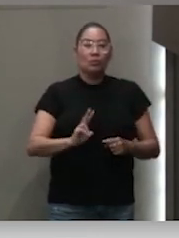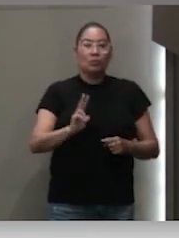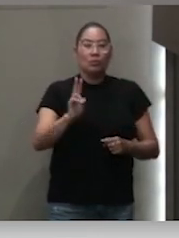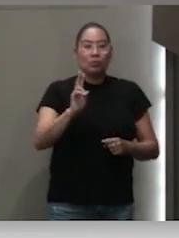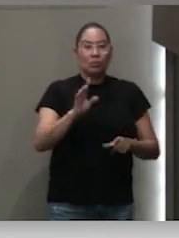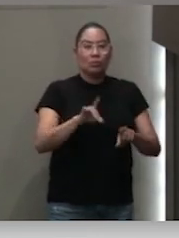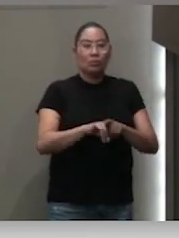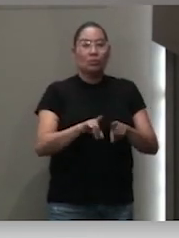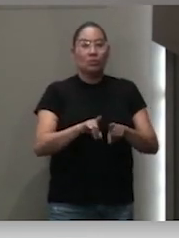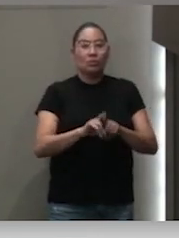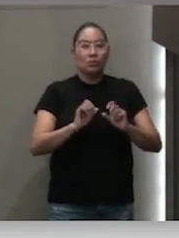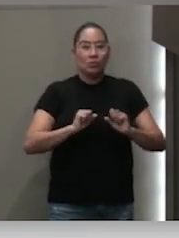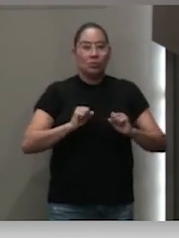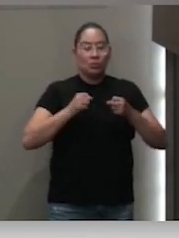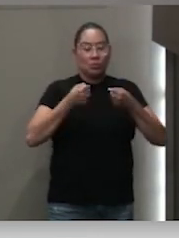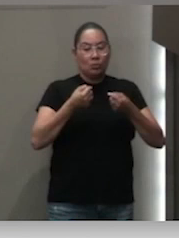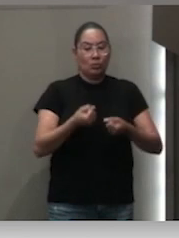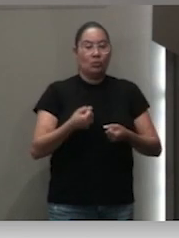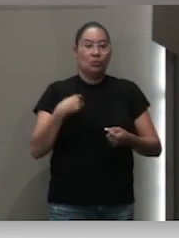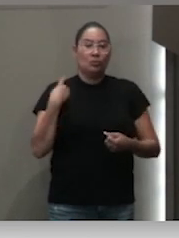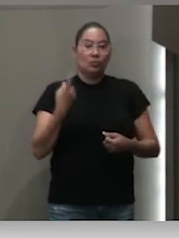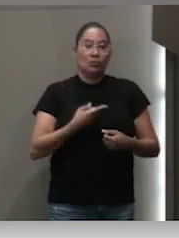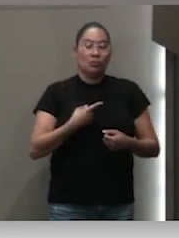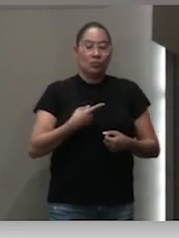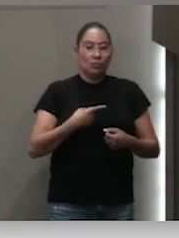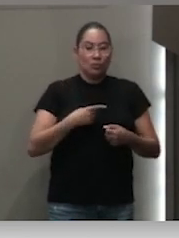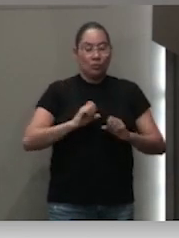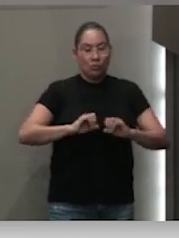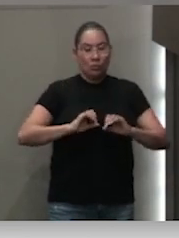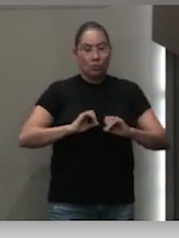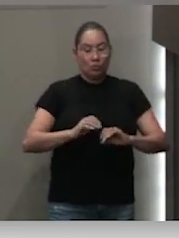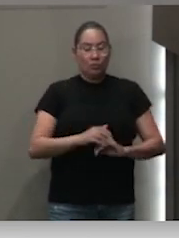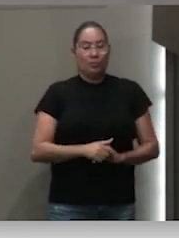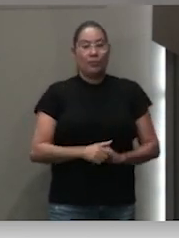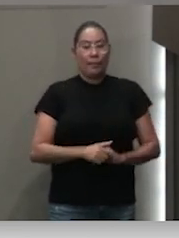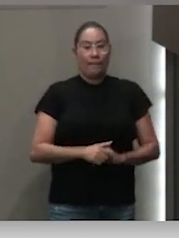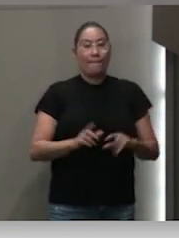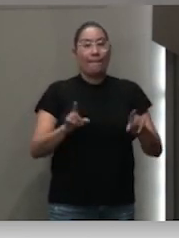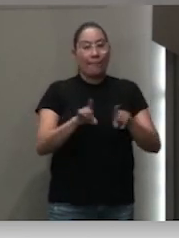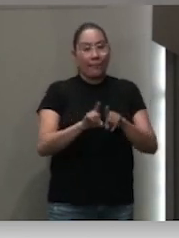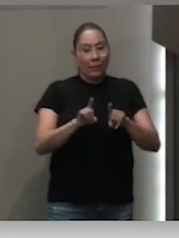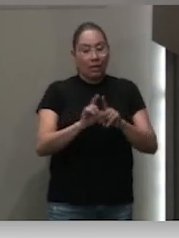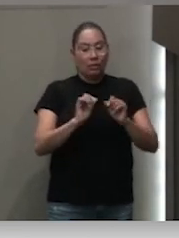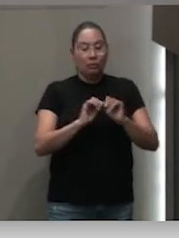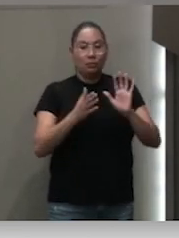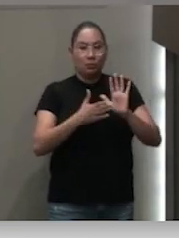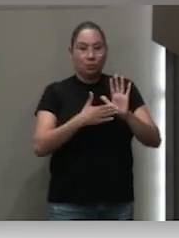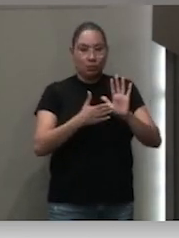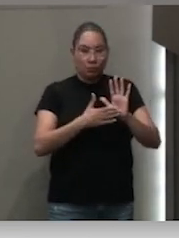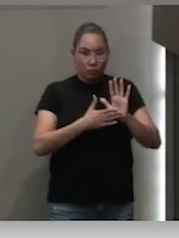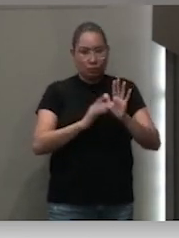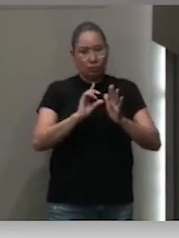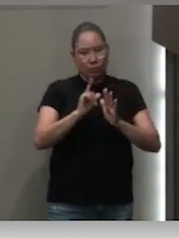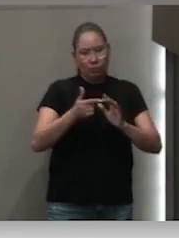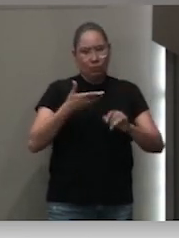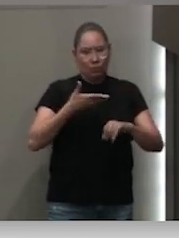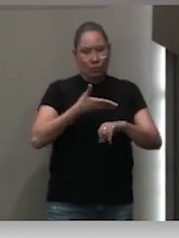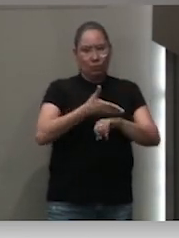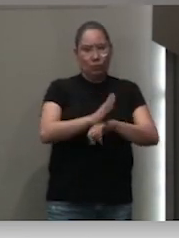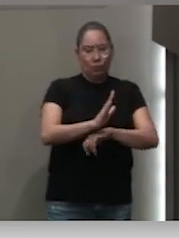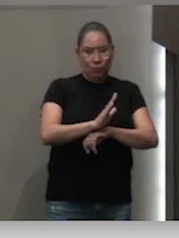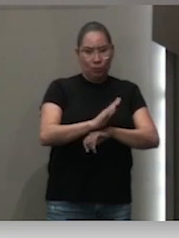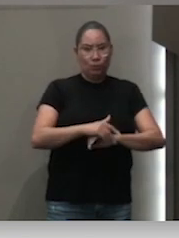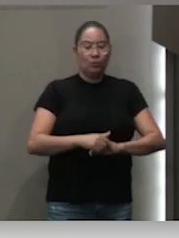eh fortalecer a nossa educação nesse sentido também propusemos e foi aprovado por unanimidade